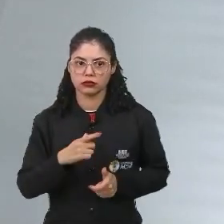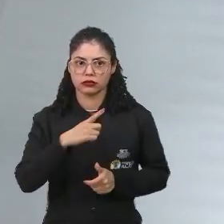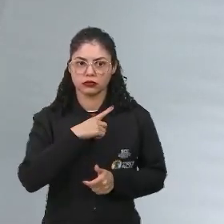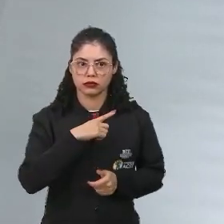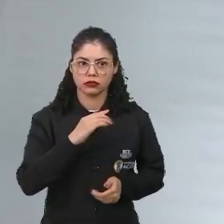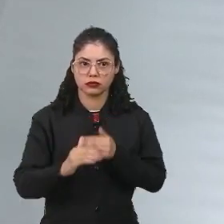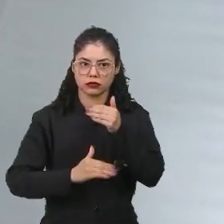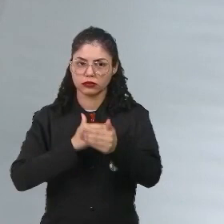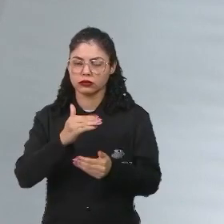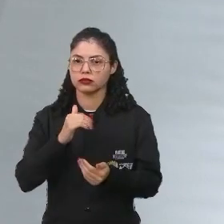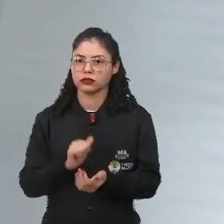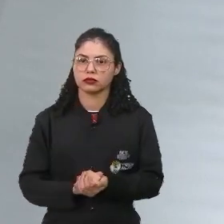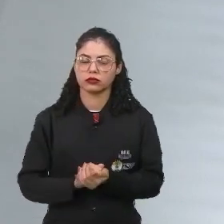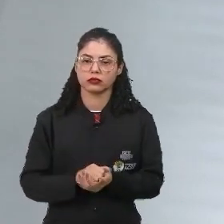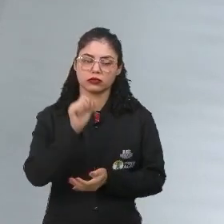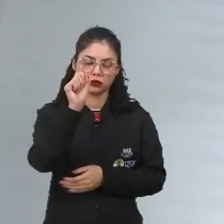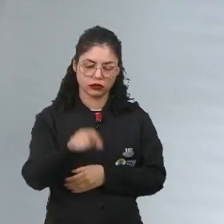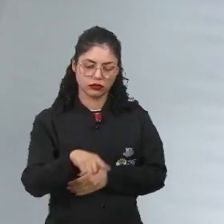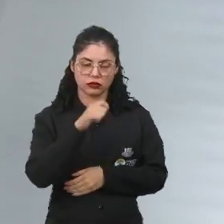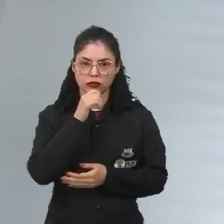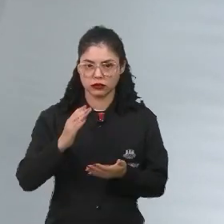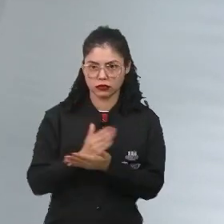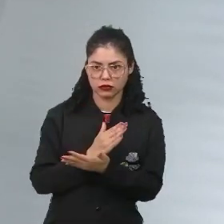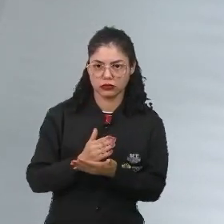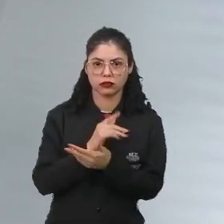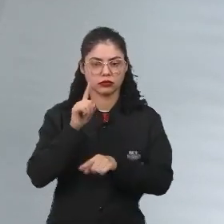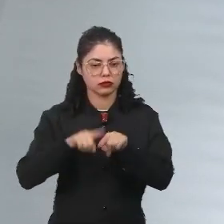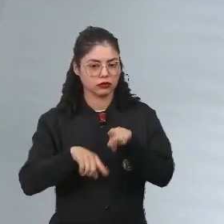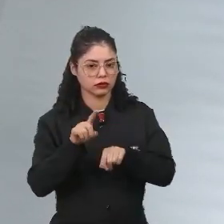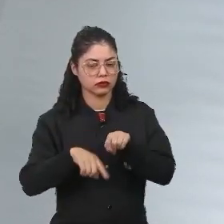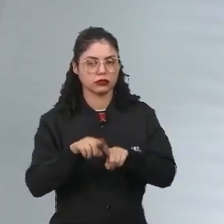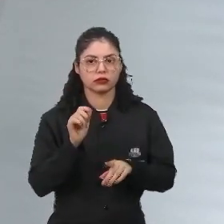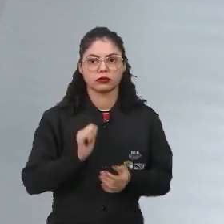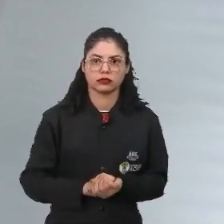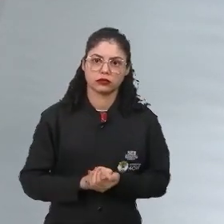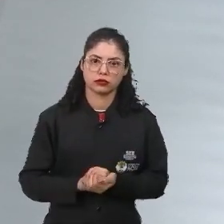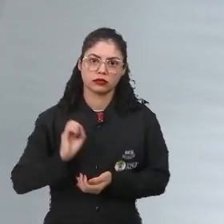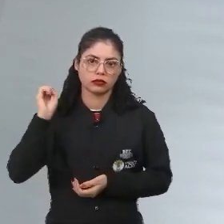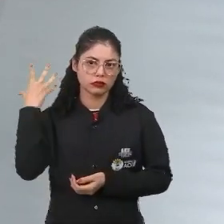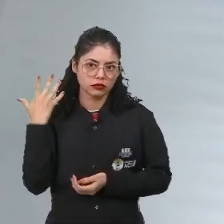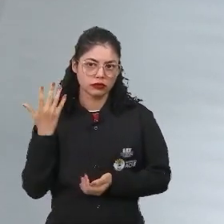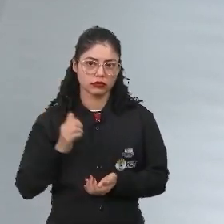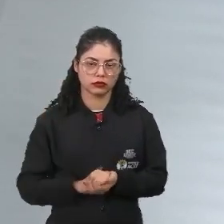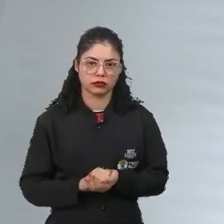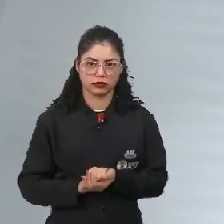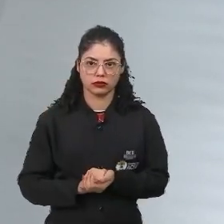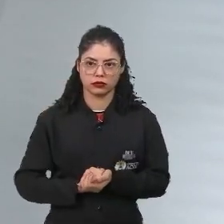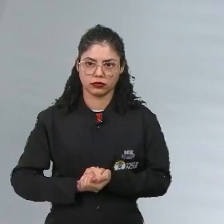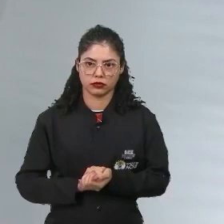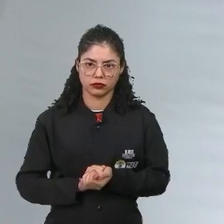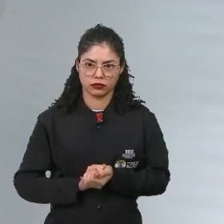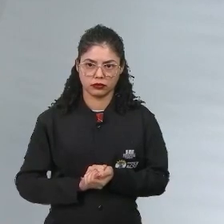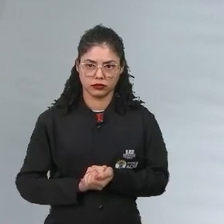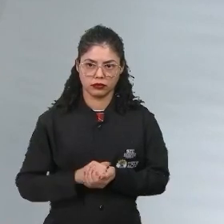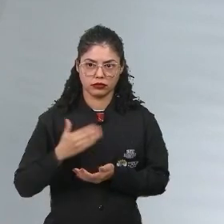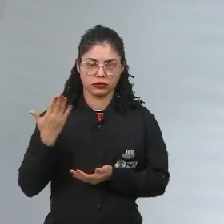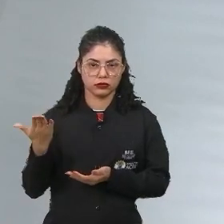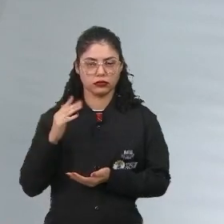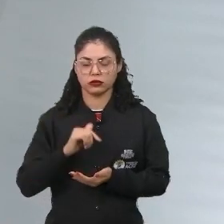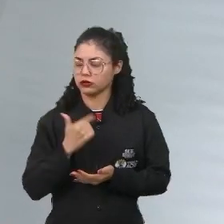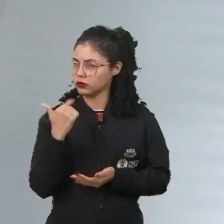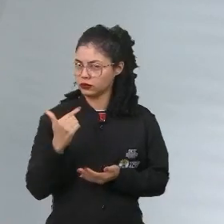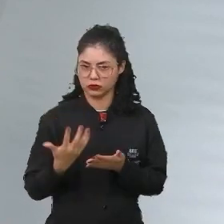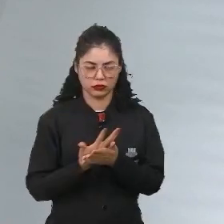nesse processo joga-se ali algum material para acontecer essa coagulação. Então, aqui não vai